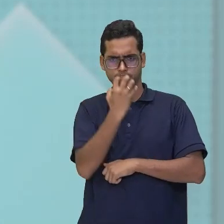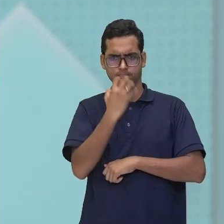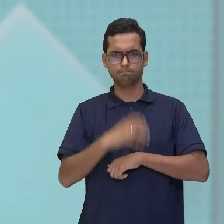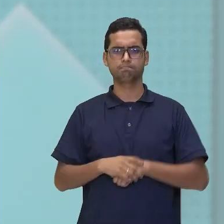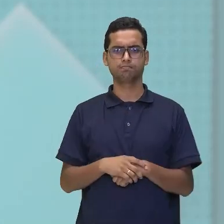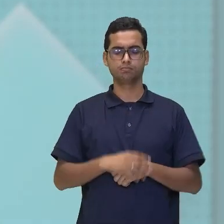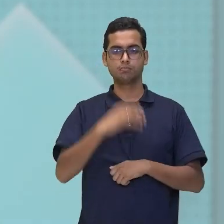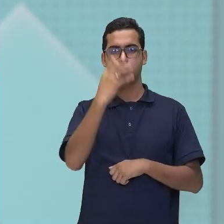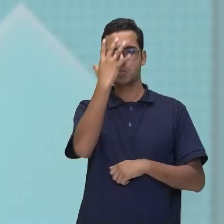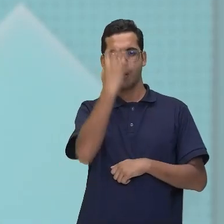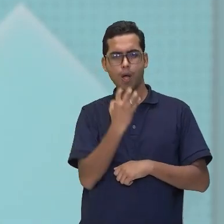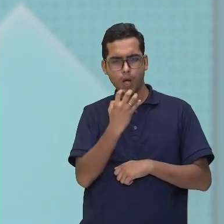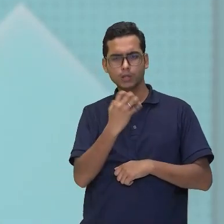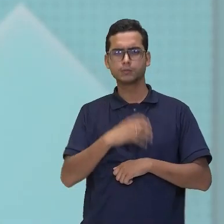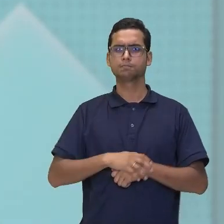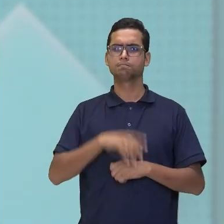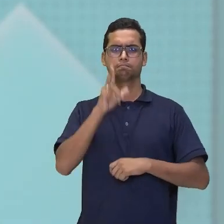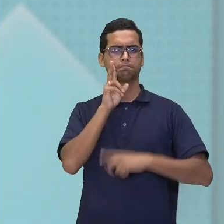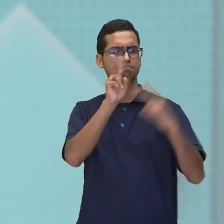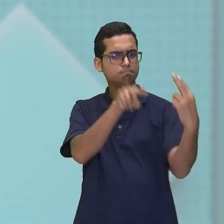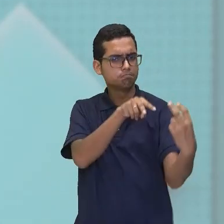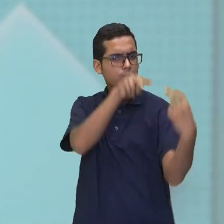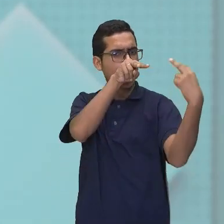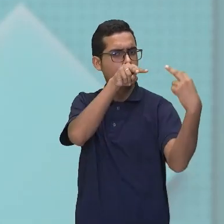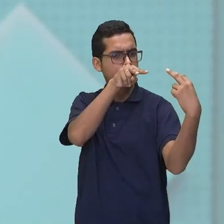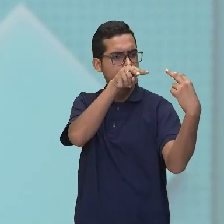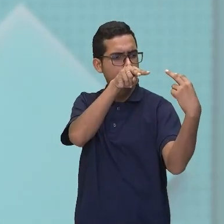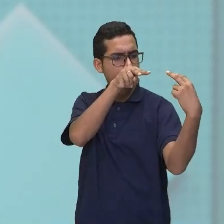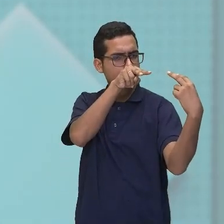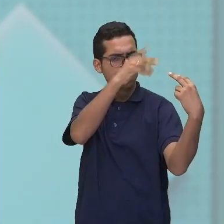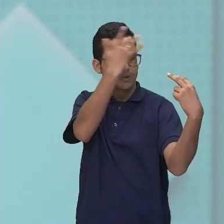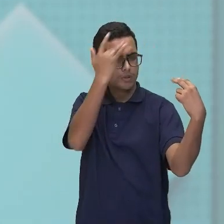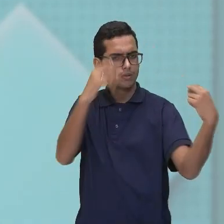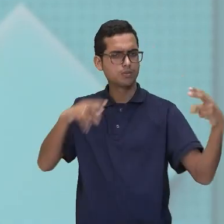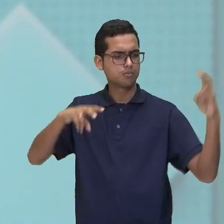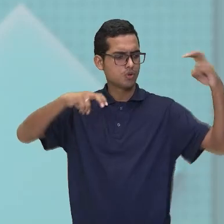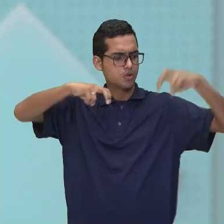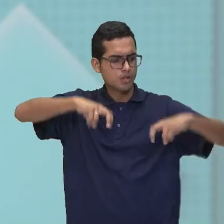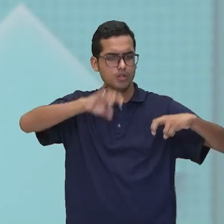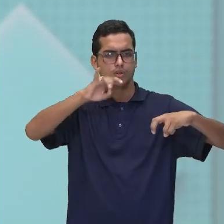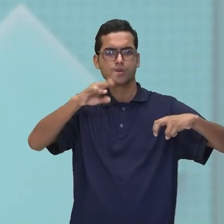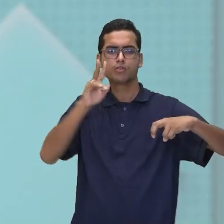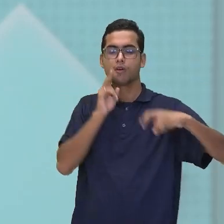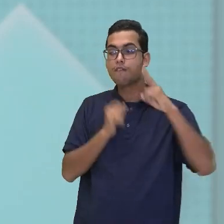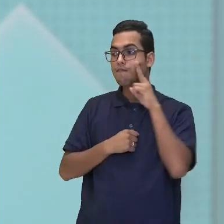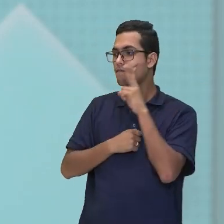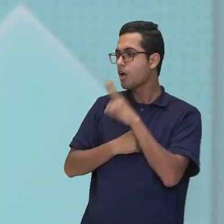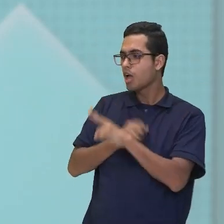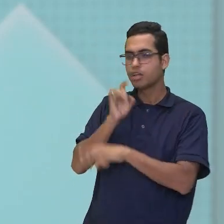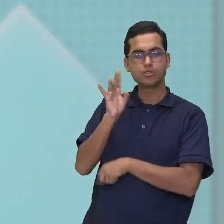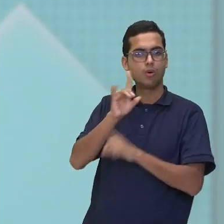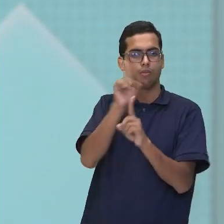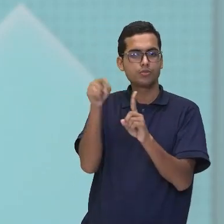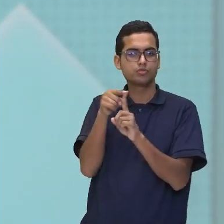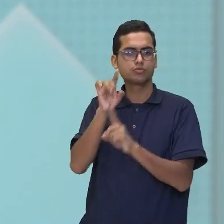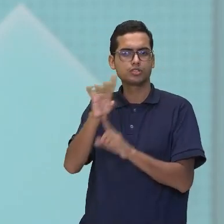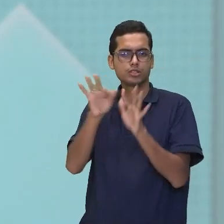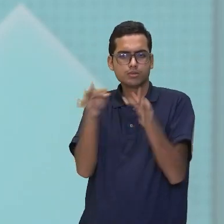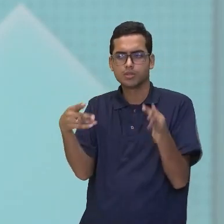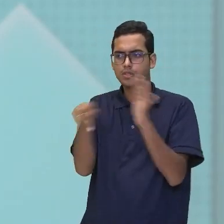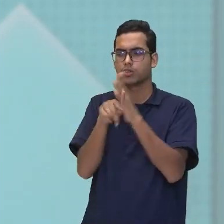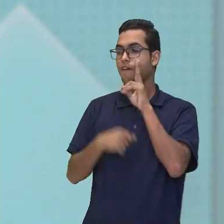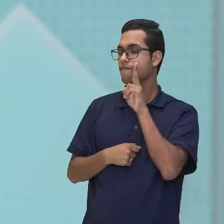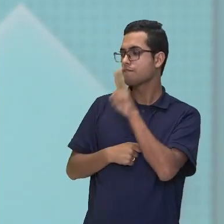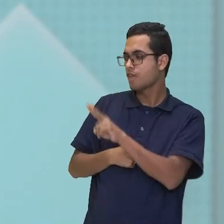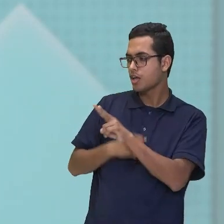olhando para o público. Então, os espectadores iam lá, qual era a finalidade deles? Apenas ficar observando, certo? Então, a performance,